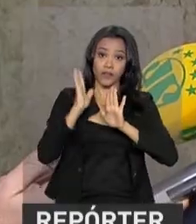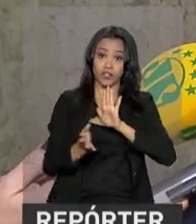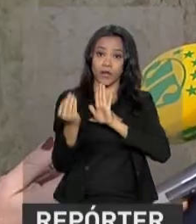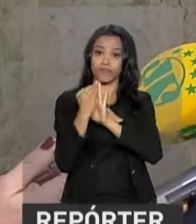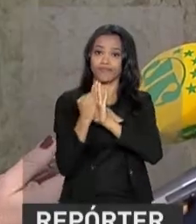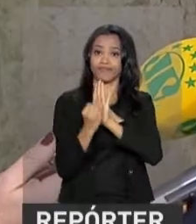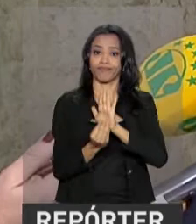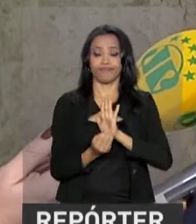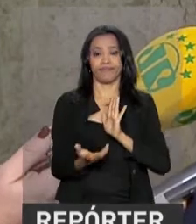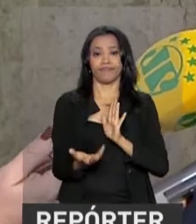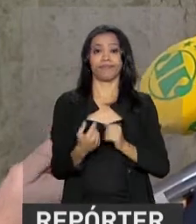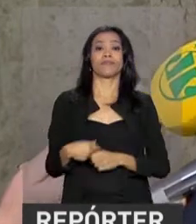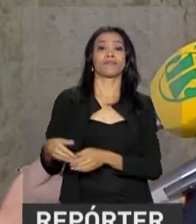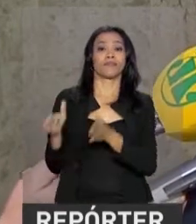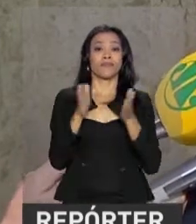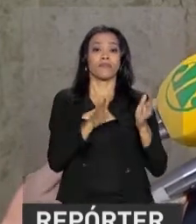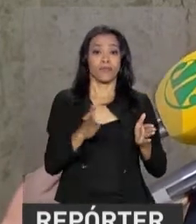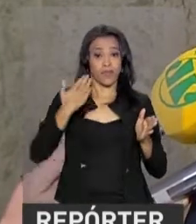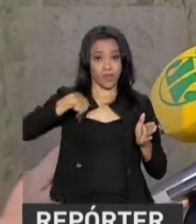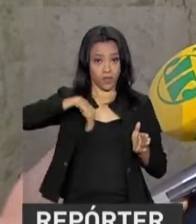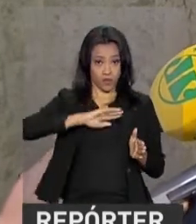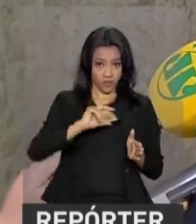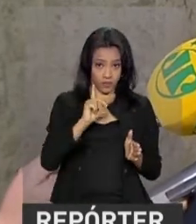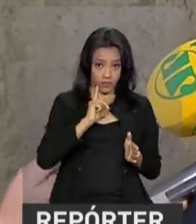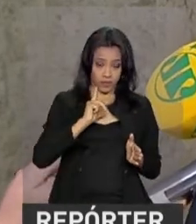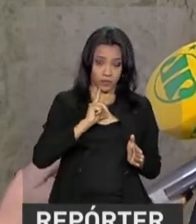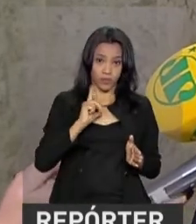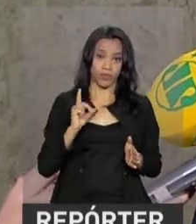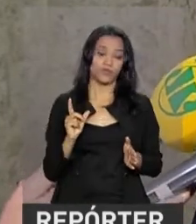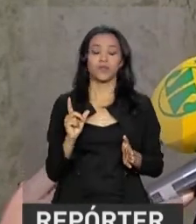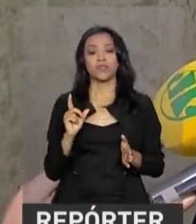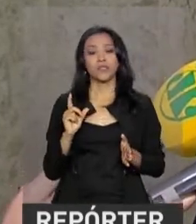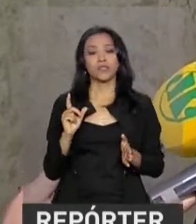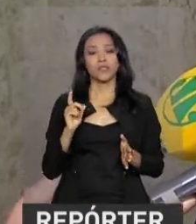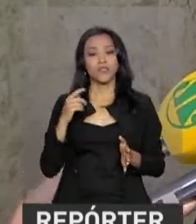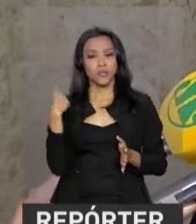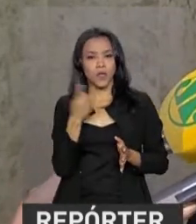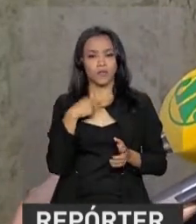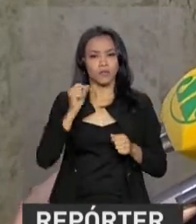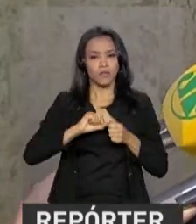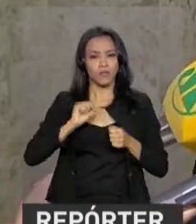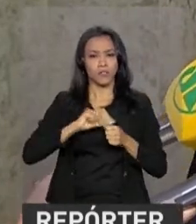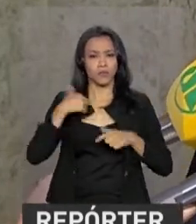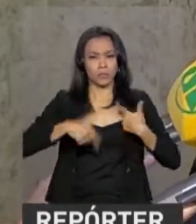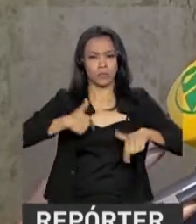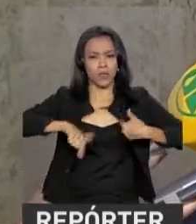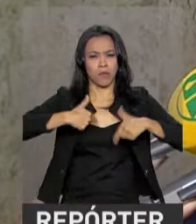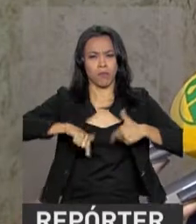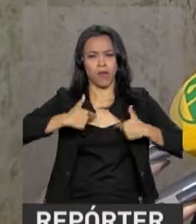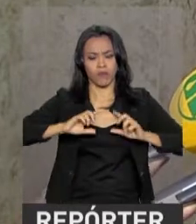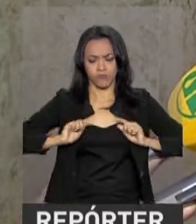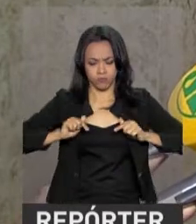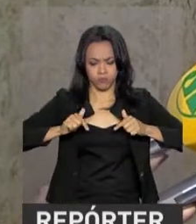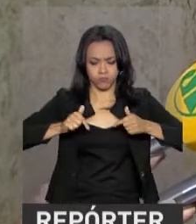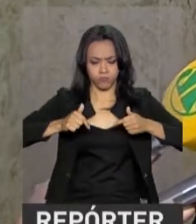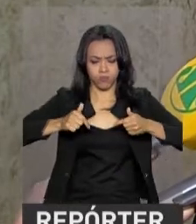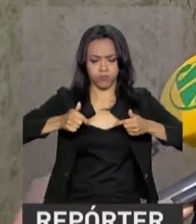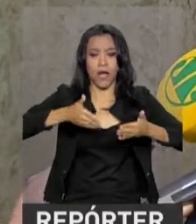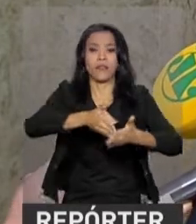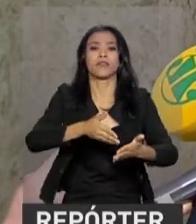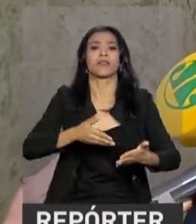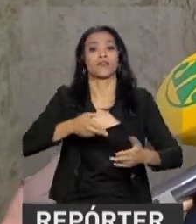nós temos uma condição de de fazermos um trabalho mais intenso ainda até o mês de junho